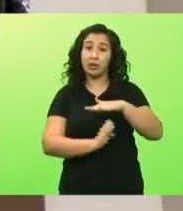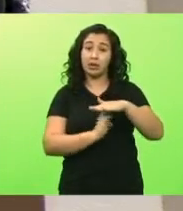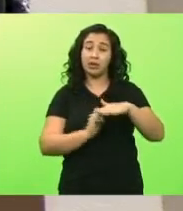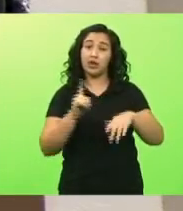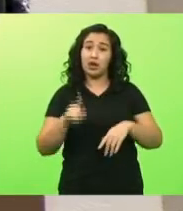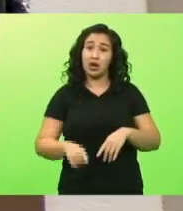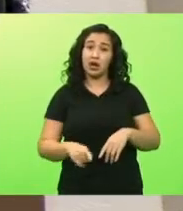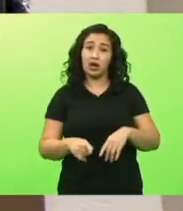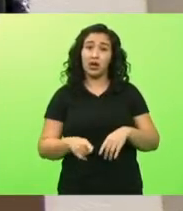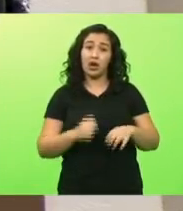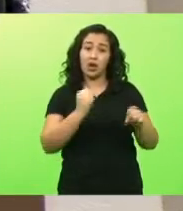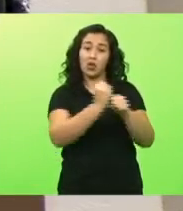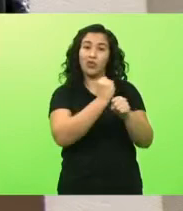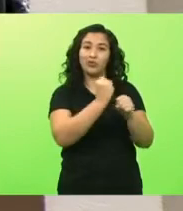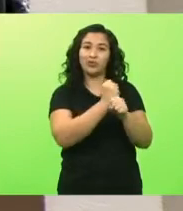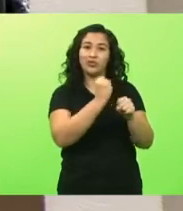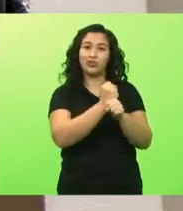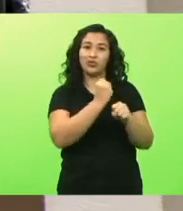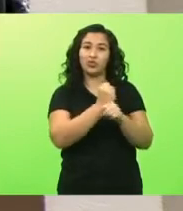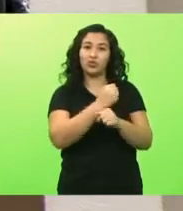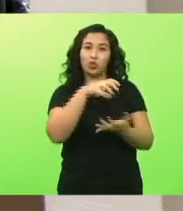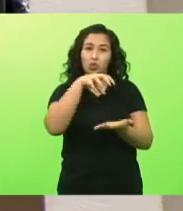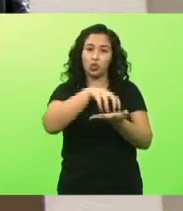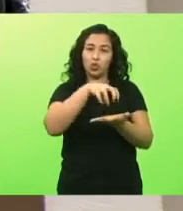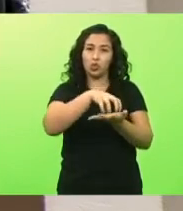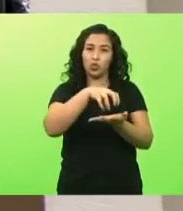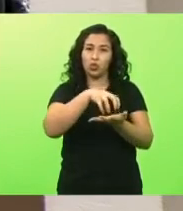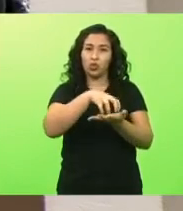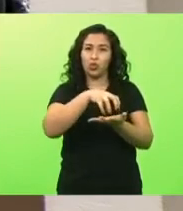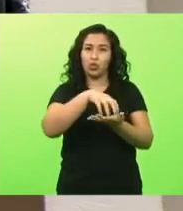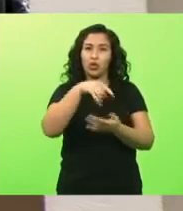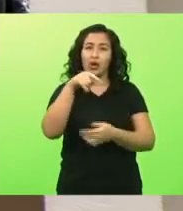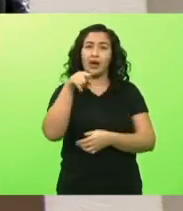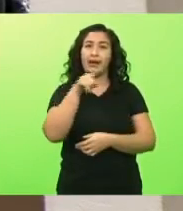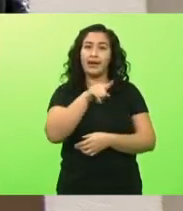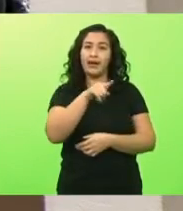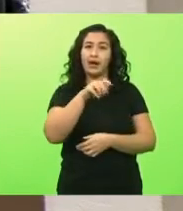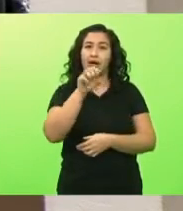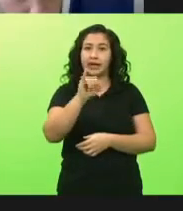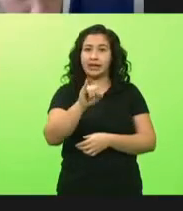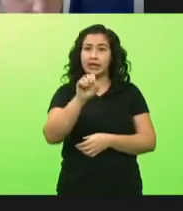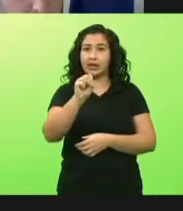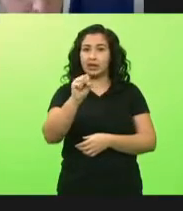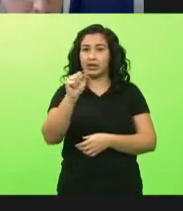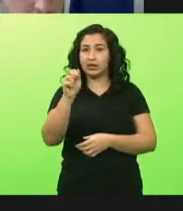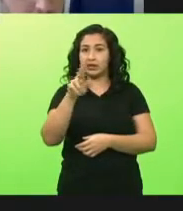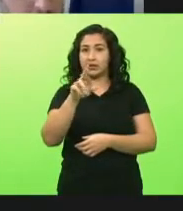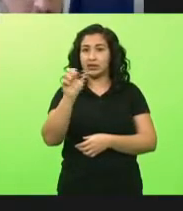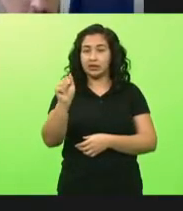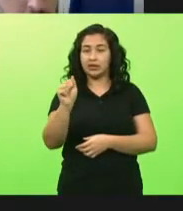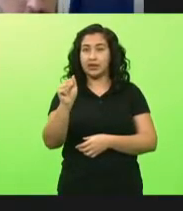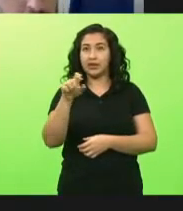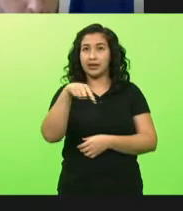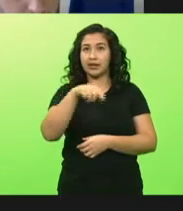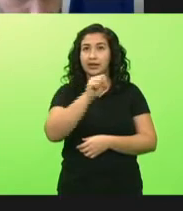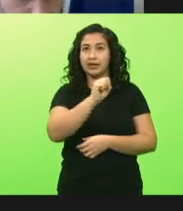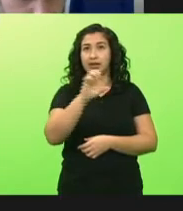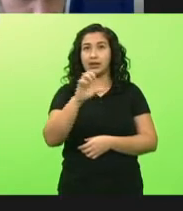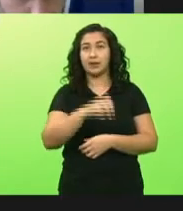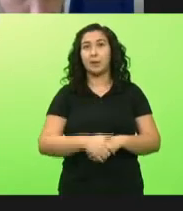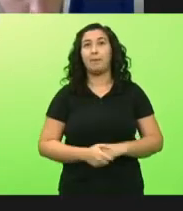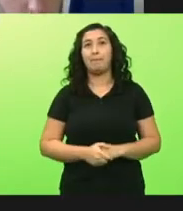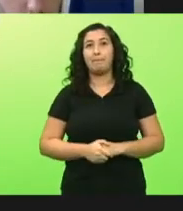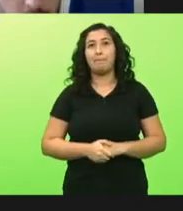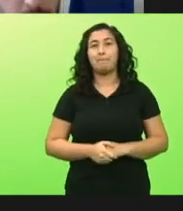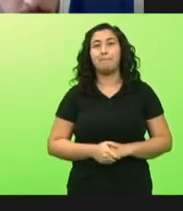seja construído, né, a sua sede no município de Sara, no sul do estado de Santa Catarina. Muito obrigado. A palavra, deputado Luiz Fernando